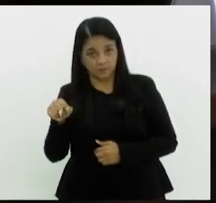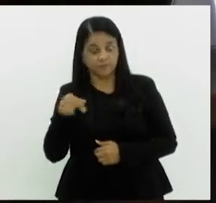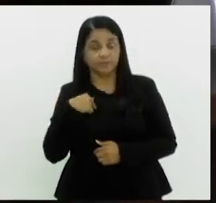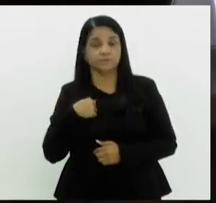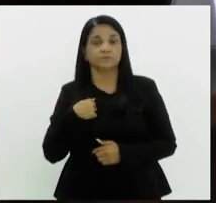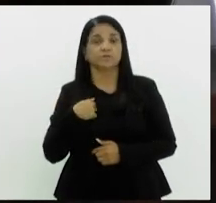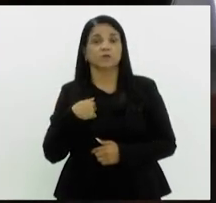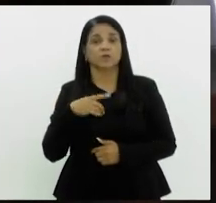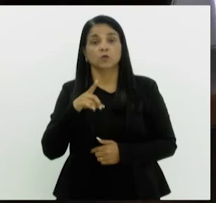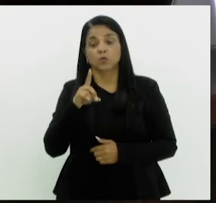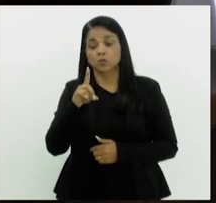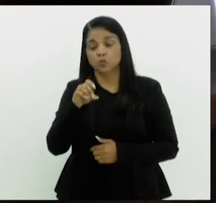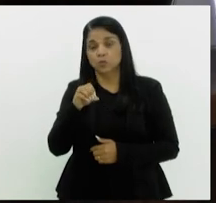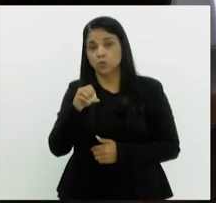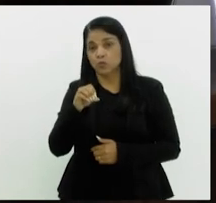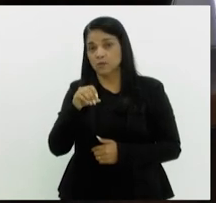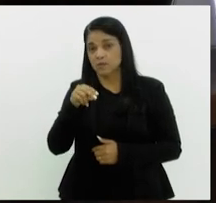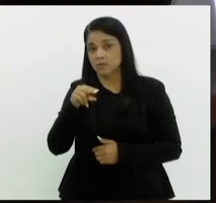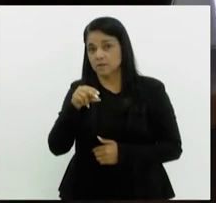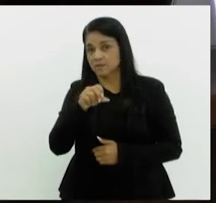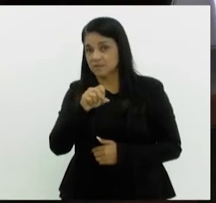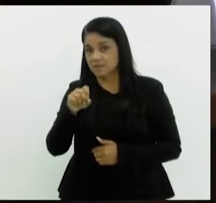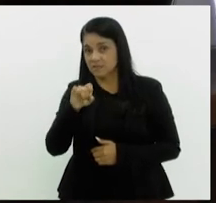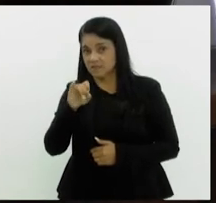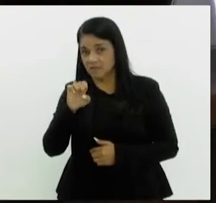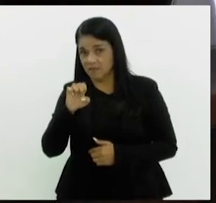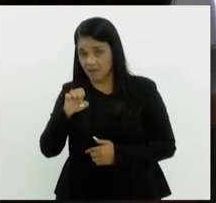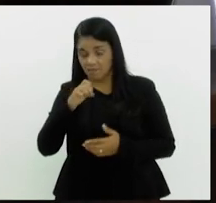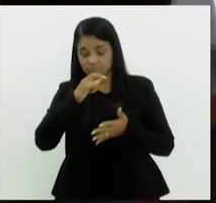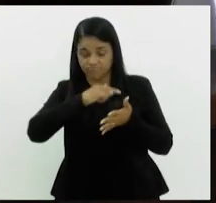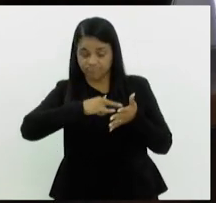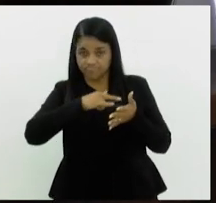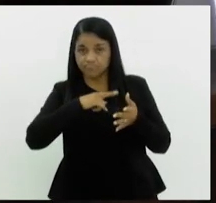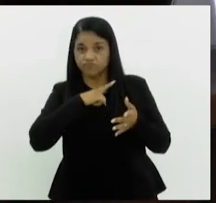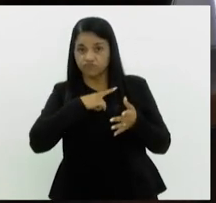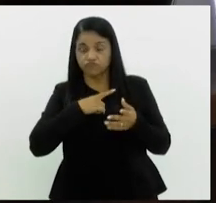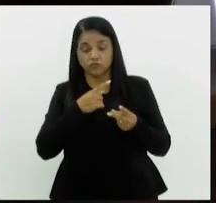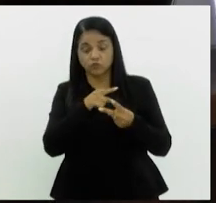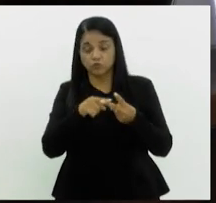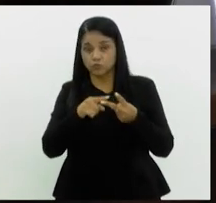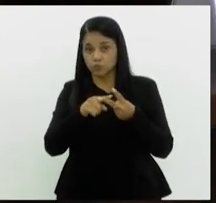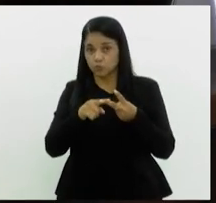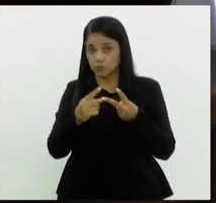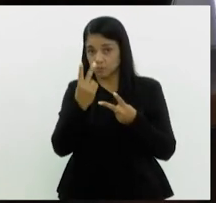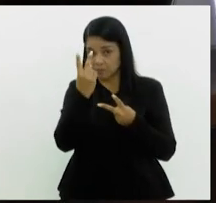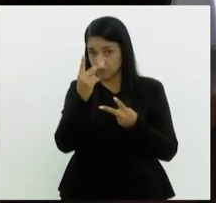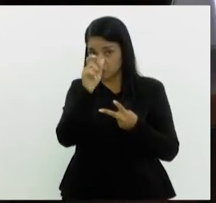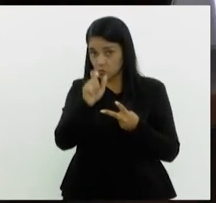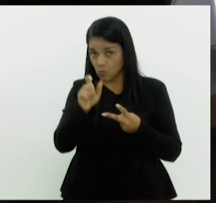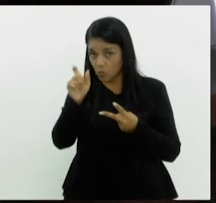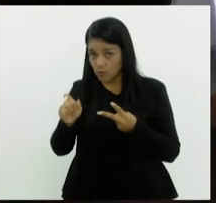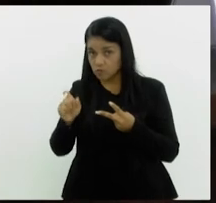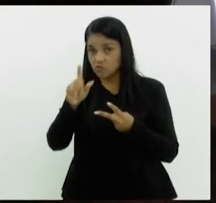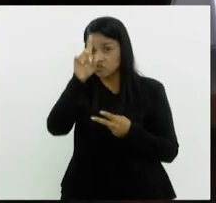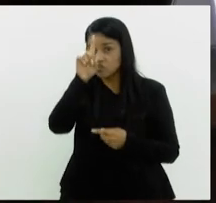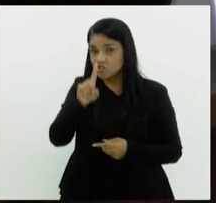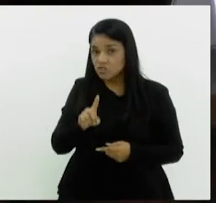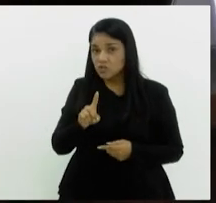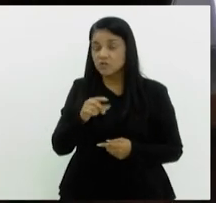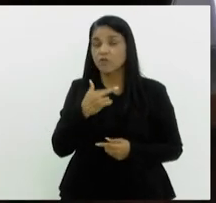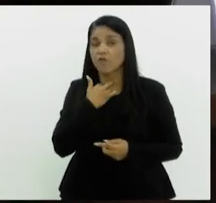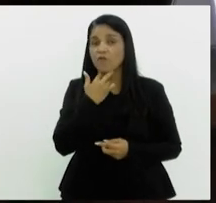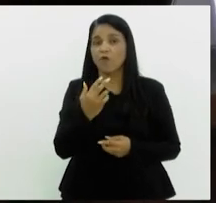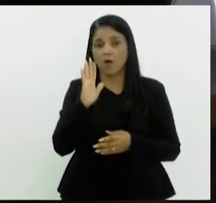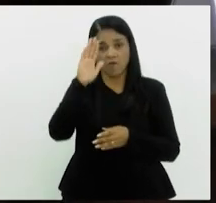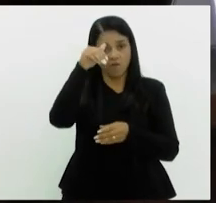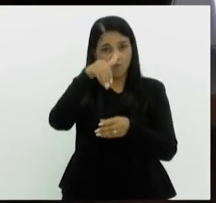Gomes, informa sobre isso, né? Somente duas pessoas tinham direito a voz e voto na formulação da